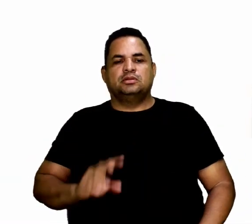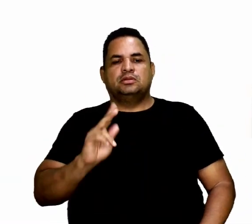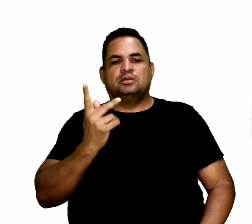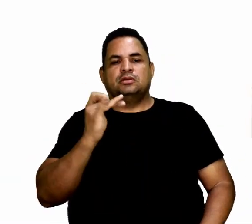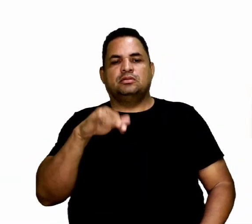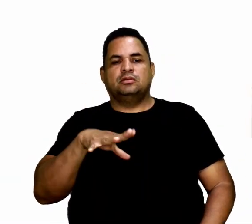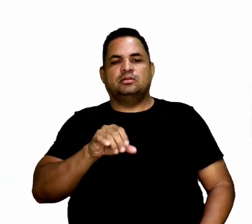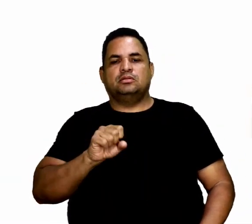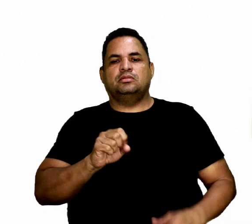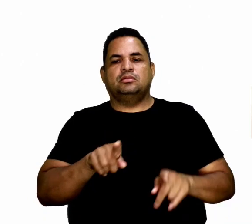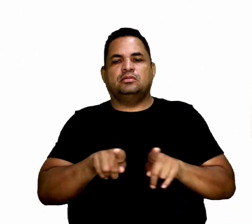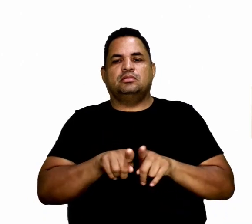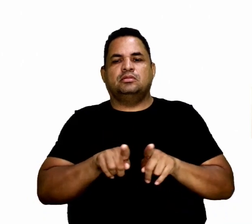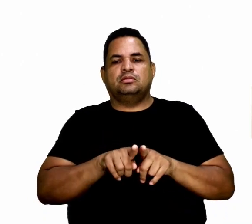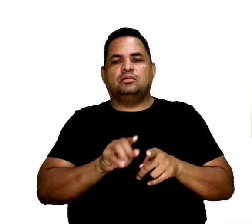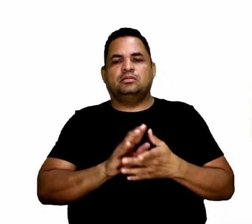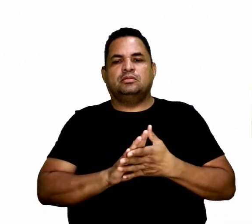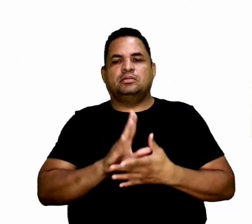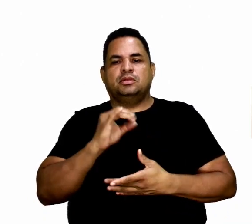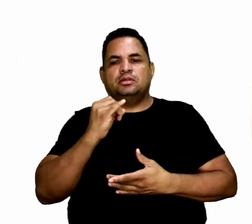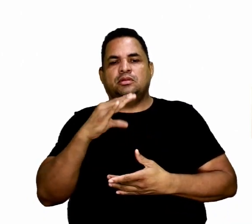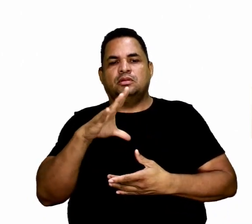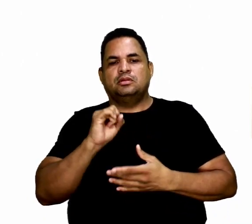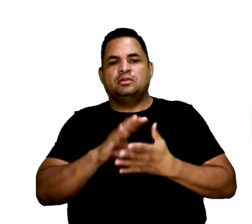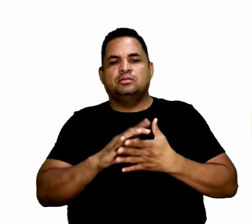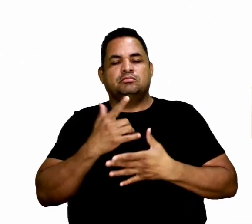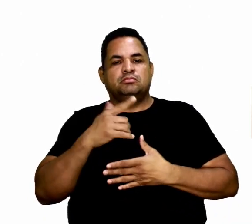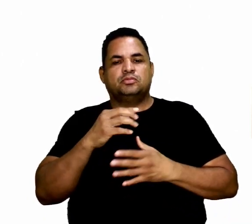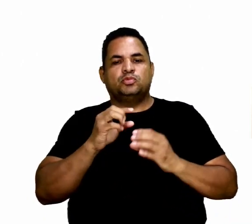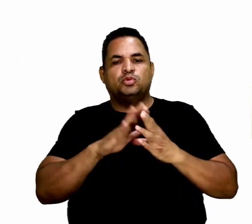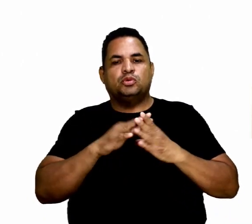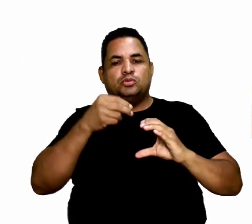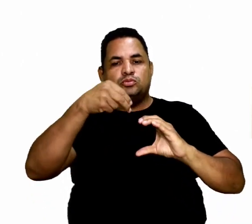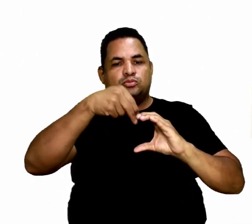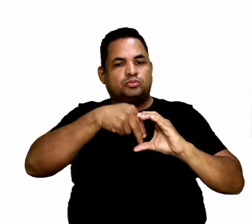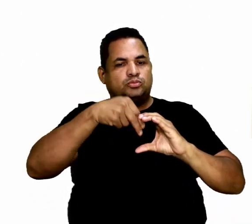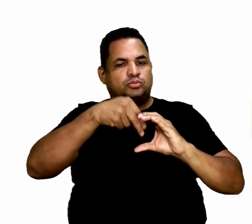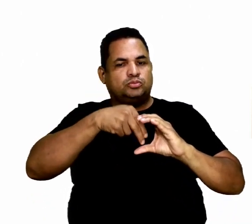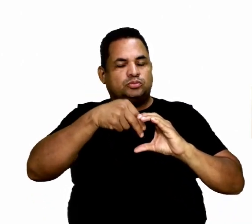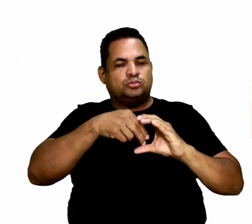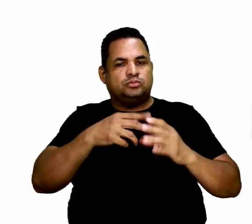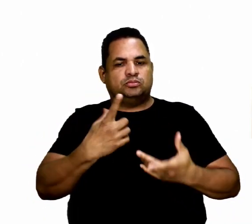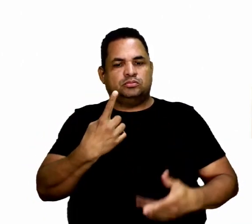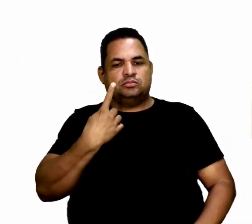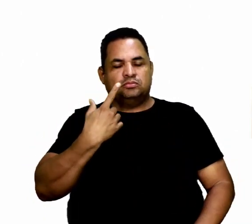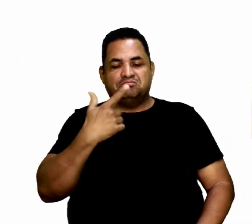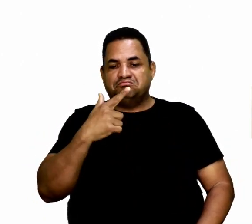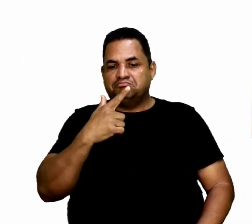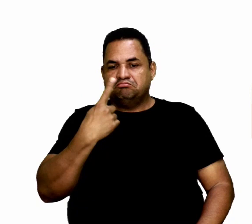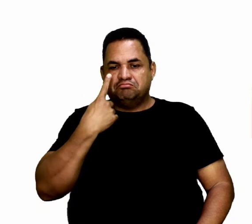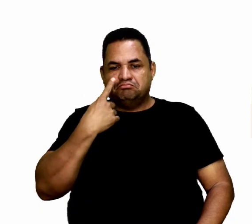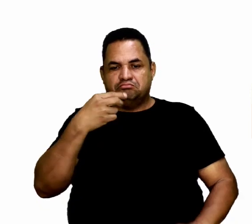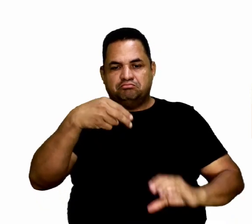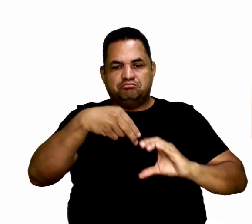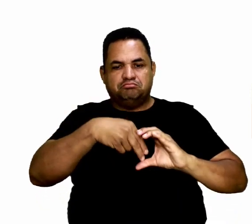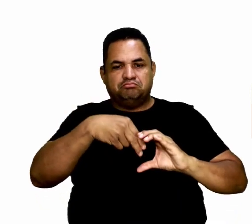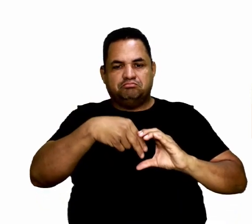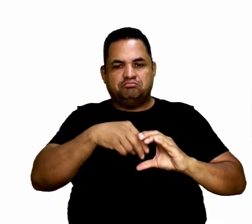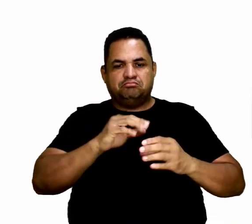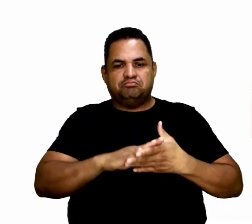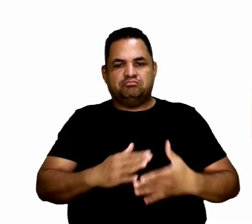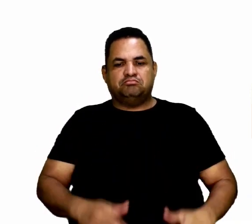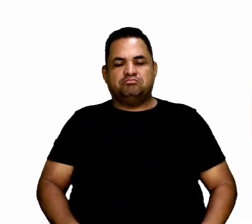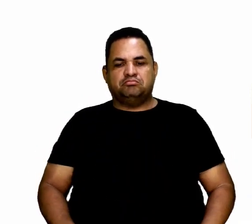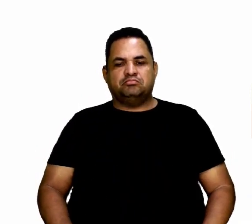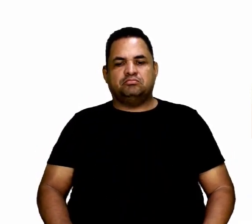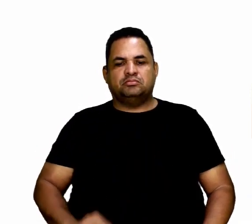galera, também chamadas de eritrócitos, não possuem um núcleo, tá? Vocês podem observar que elas têm uma concavidade bem no